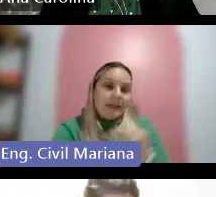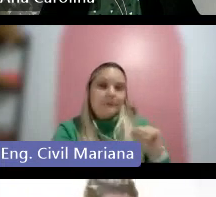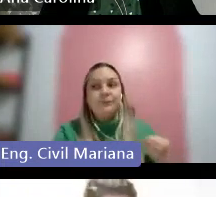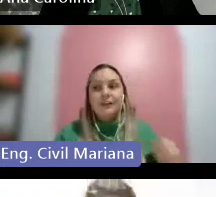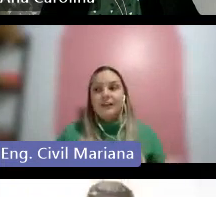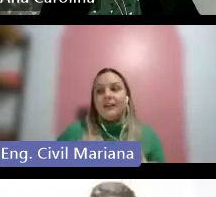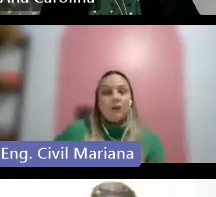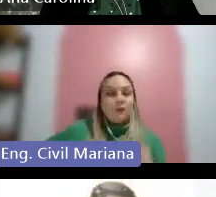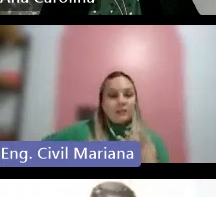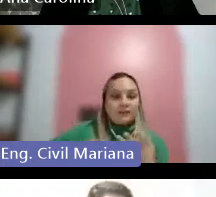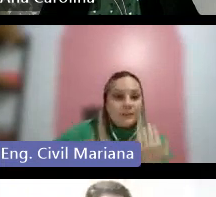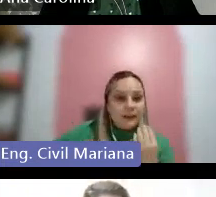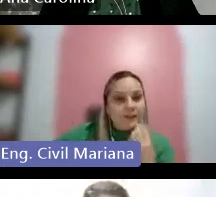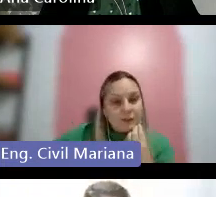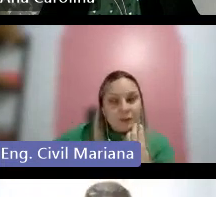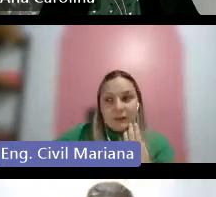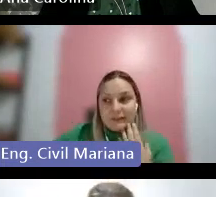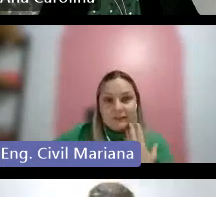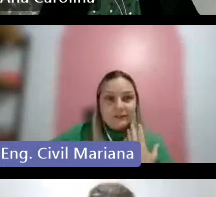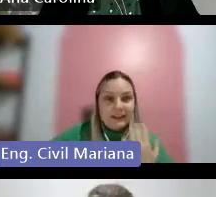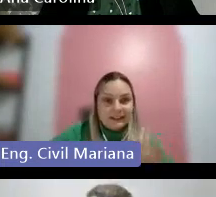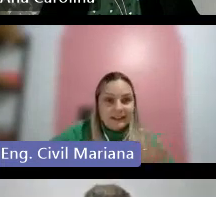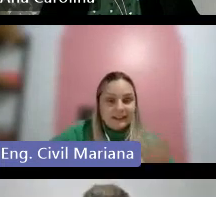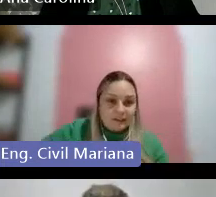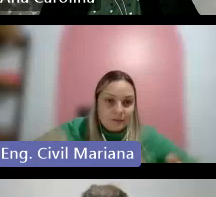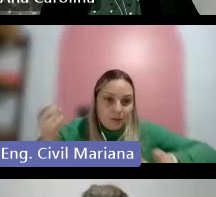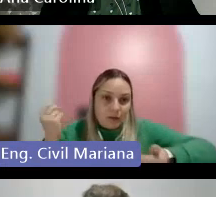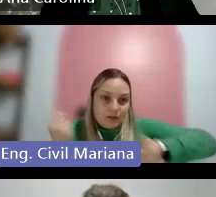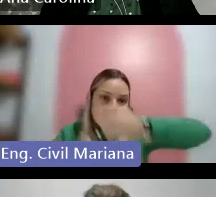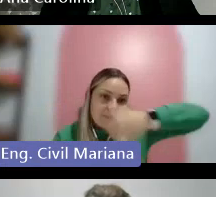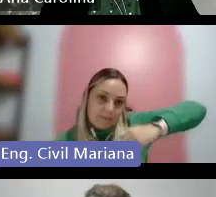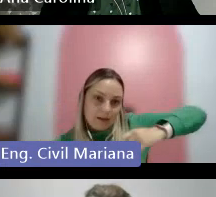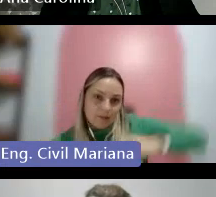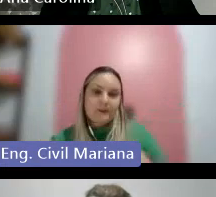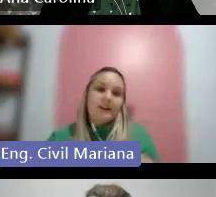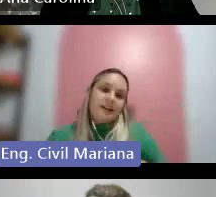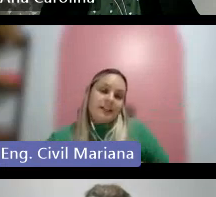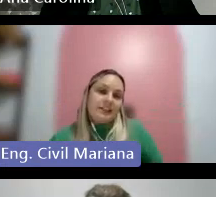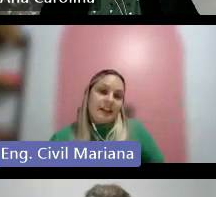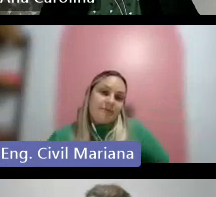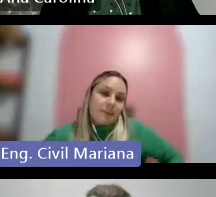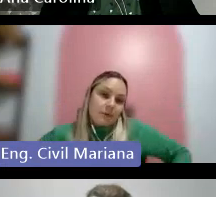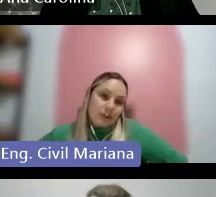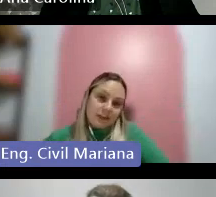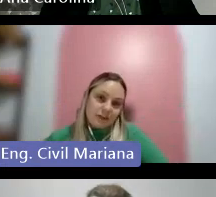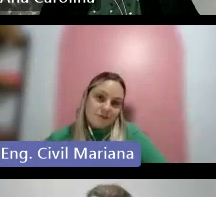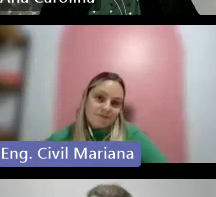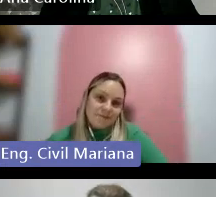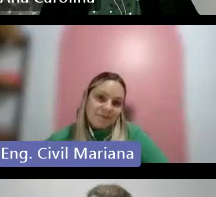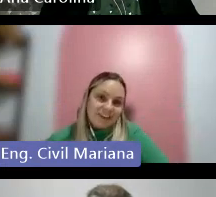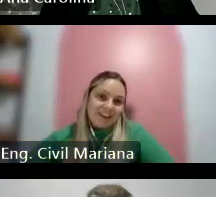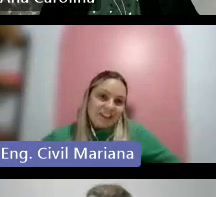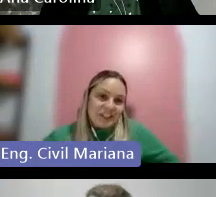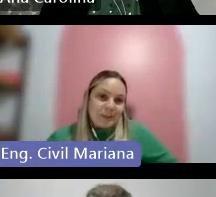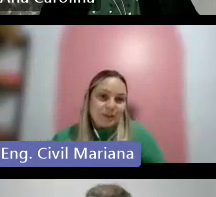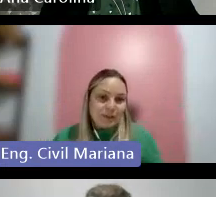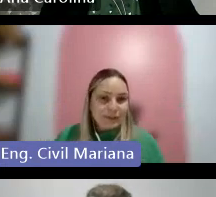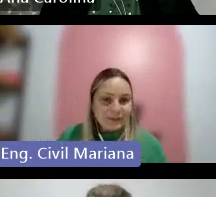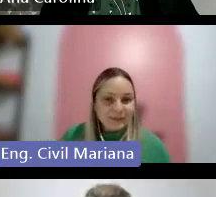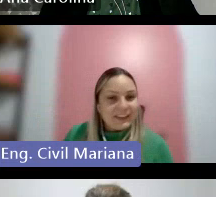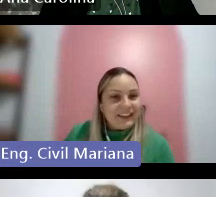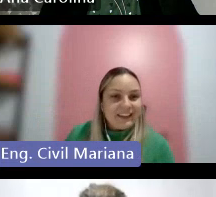preparado. Lembrei. E como que a gente faz para levar tudo isso, não ficar carregando nos bolsos e na mão? A gente leva uma pochete, em que a